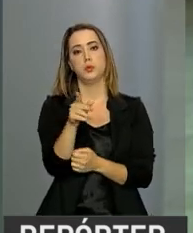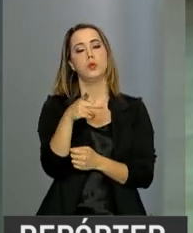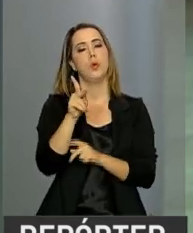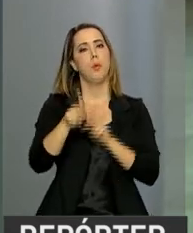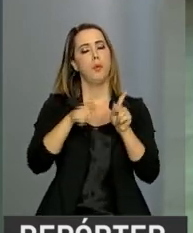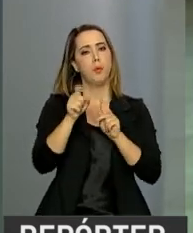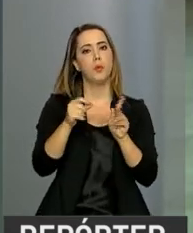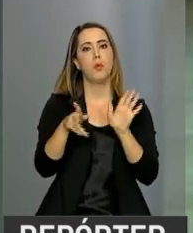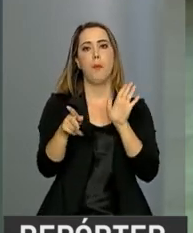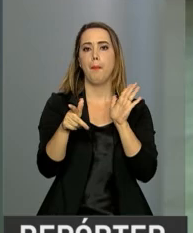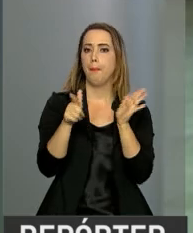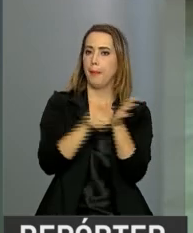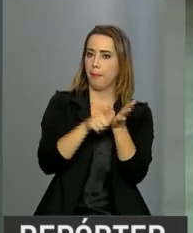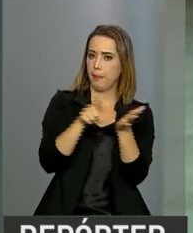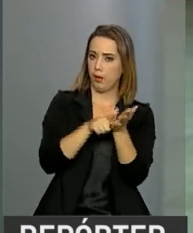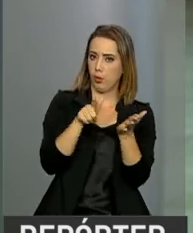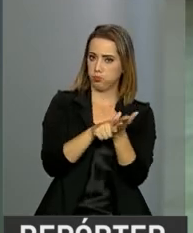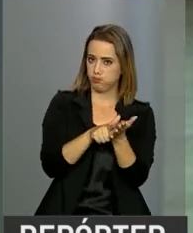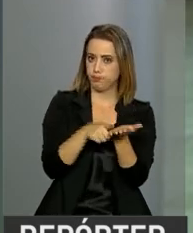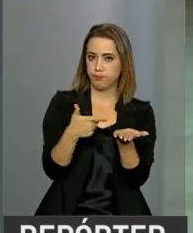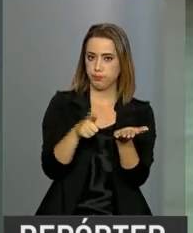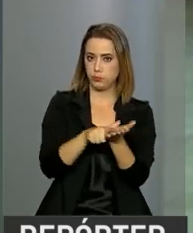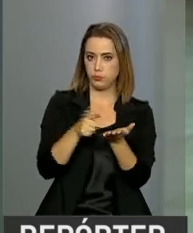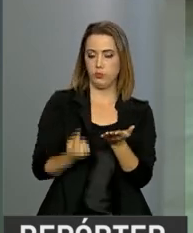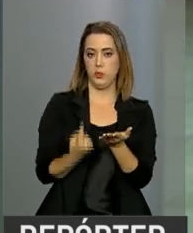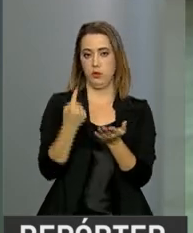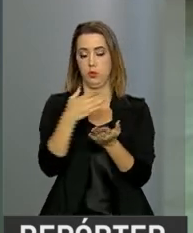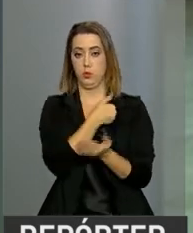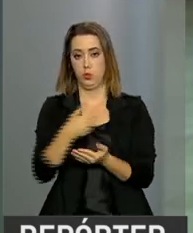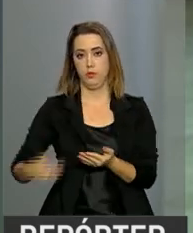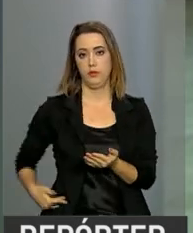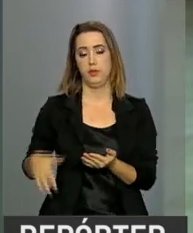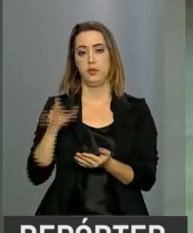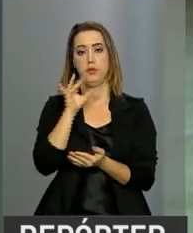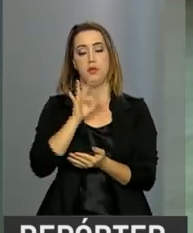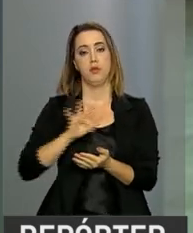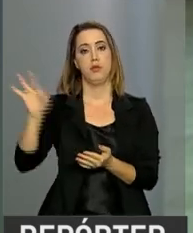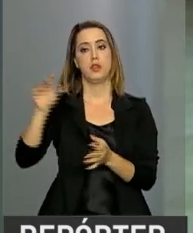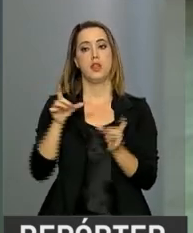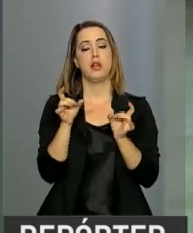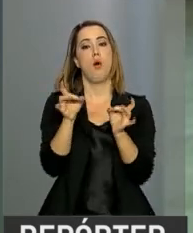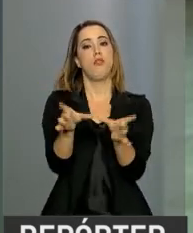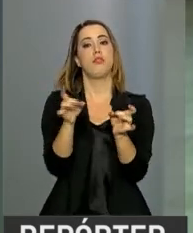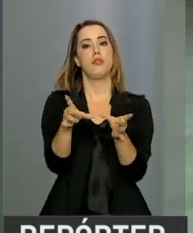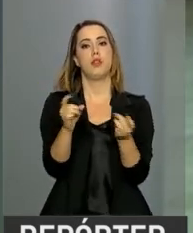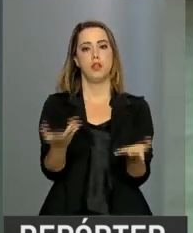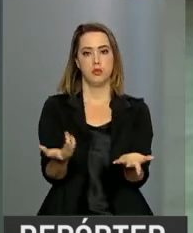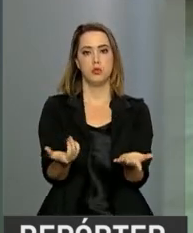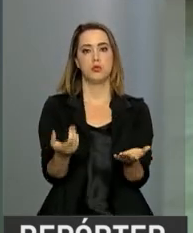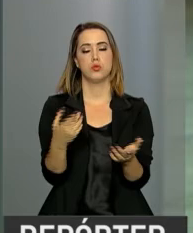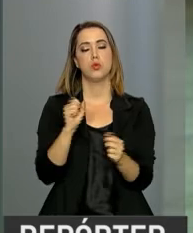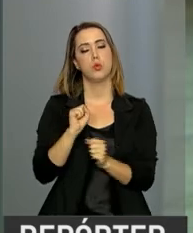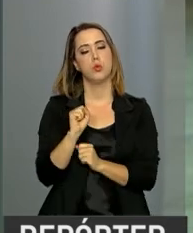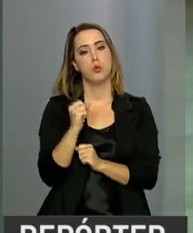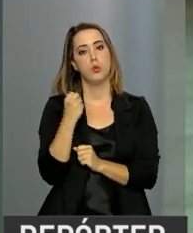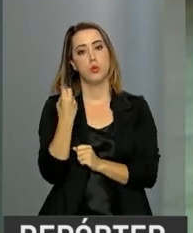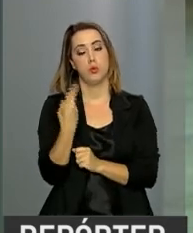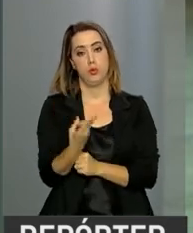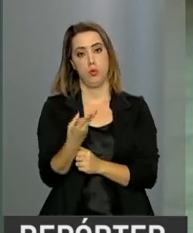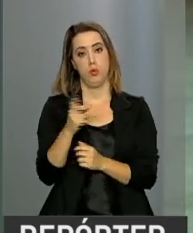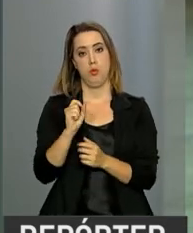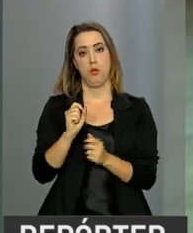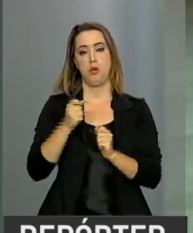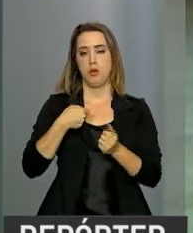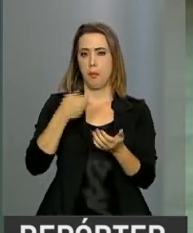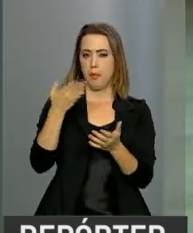governo federal. São por meio desses papéis que o governo federal financia, por exemplo, a sua dívida pública, ou